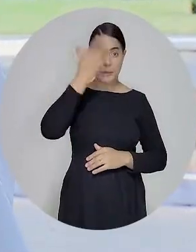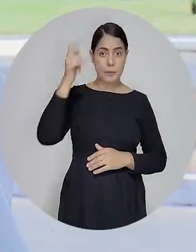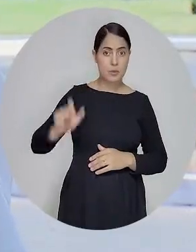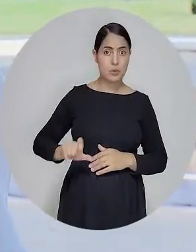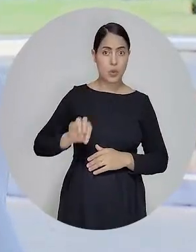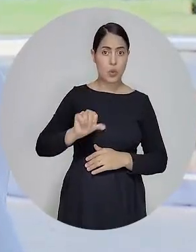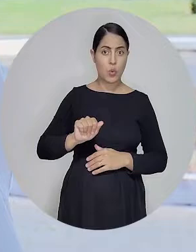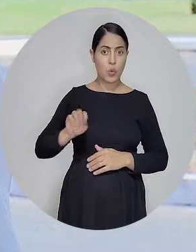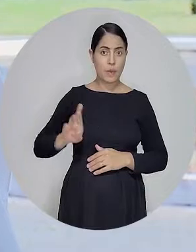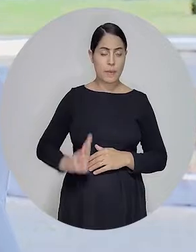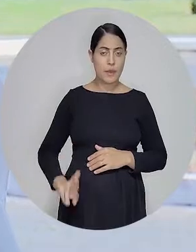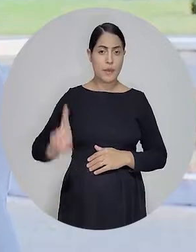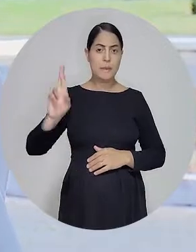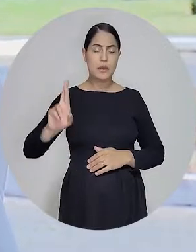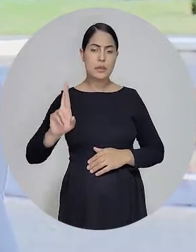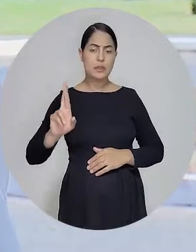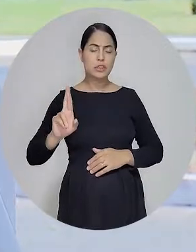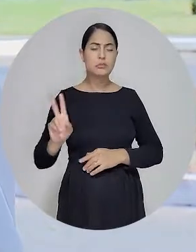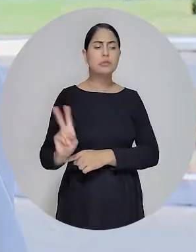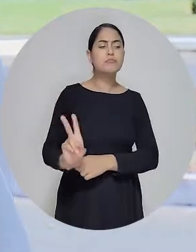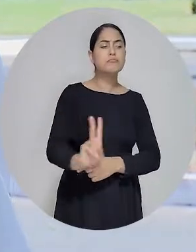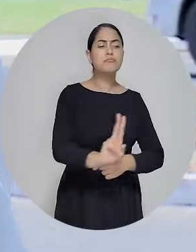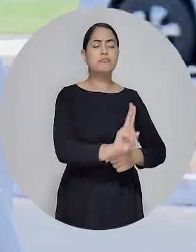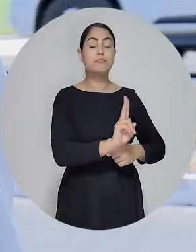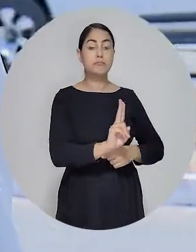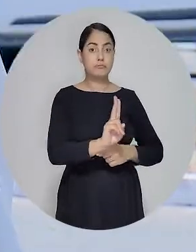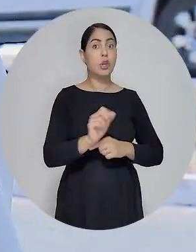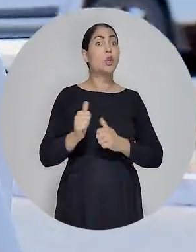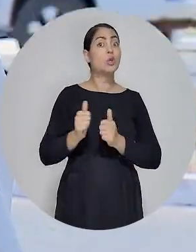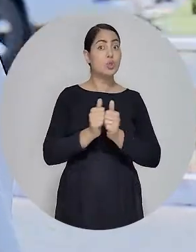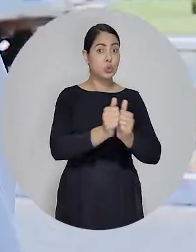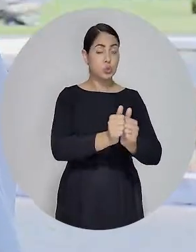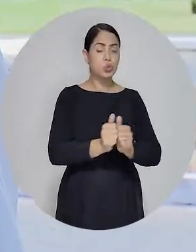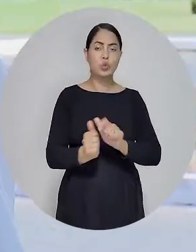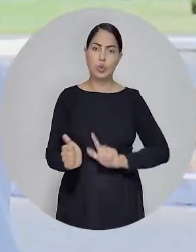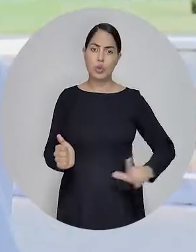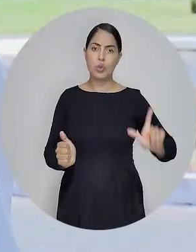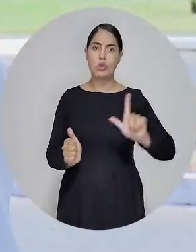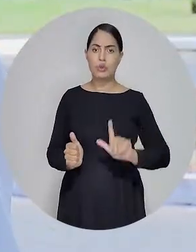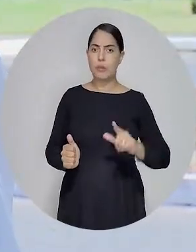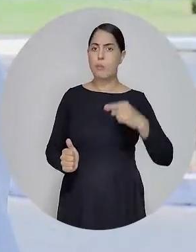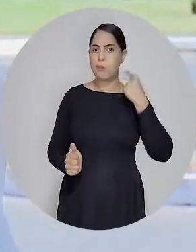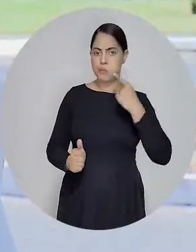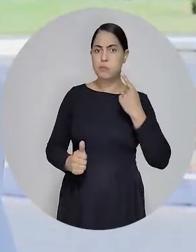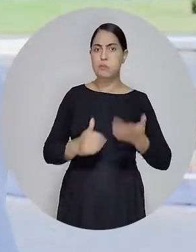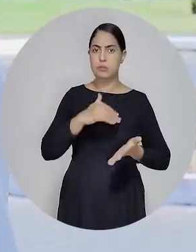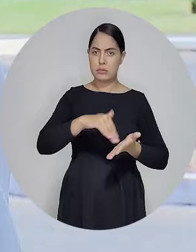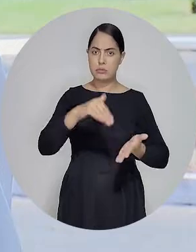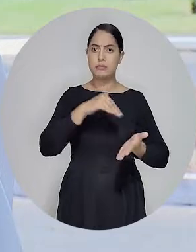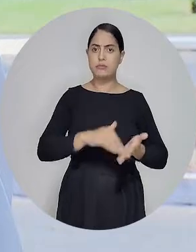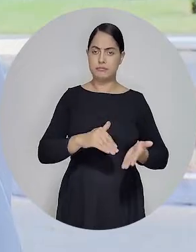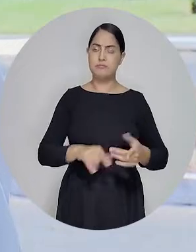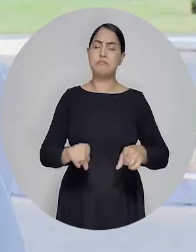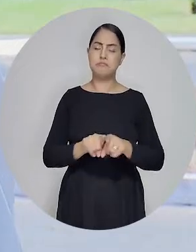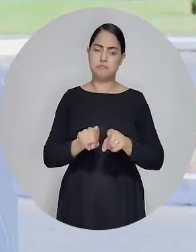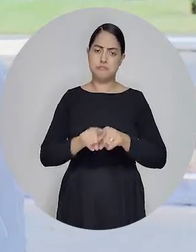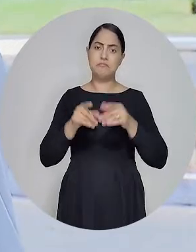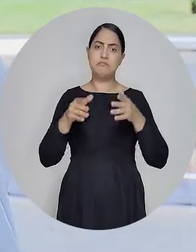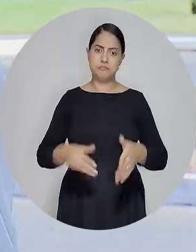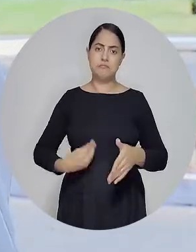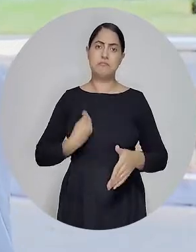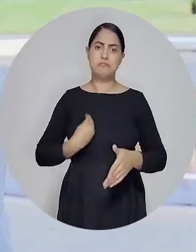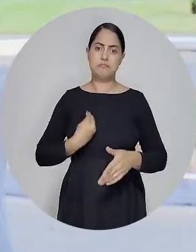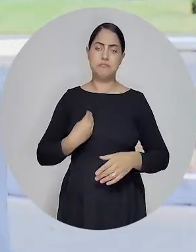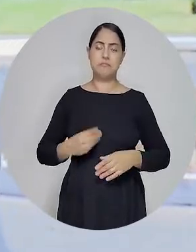de um representante da OAB para acompanhar todo o procedimento, além, claro, do próprio advogado cujo escritório